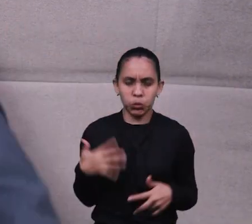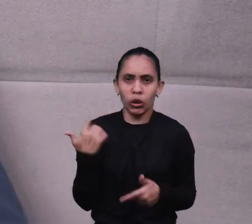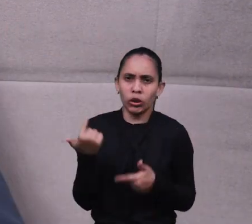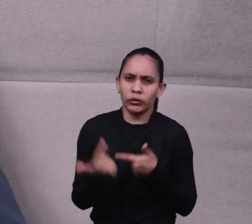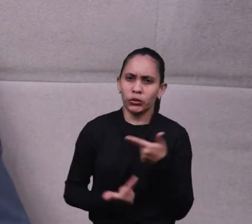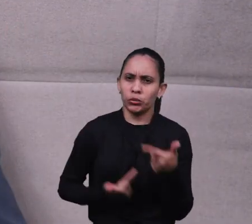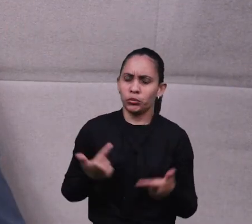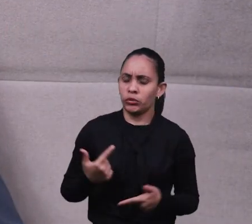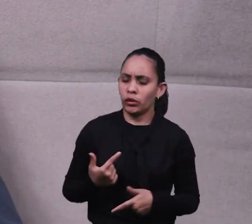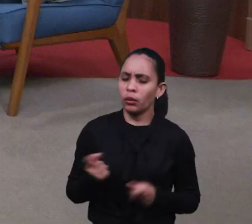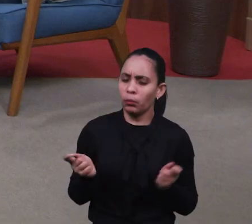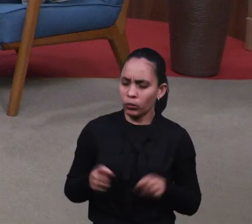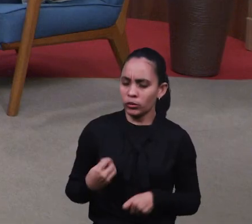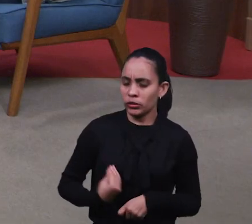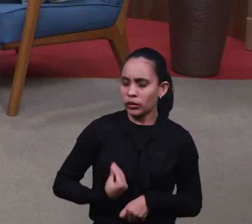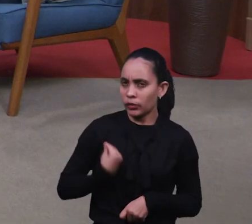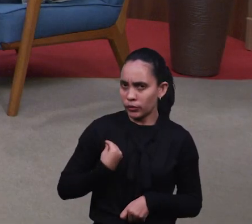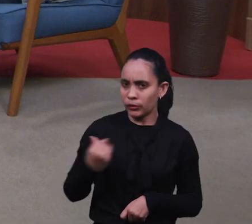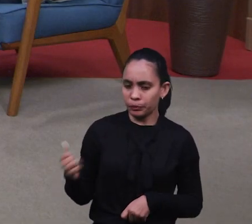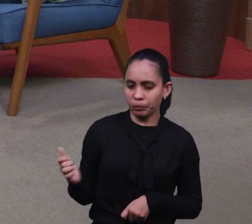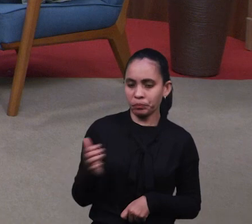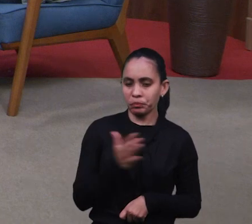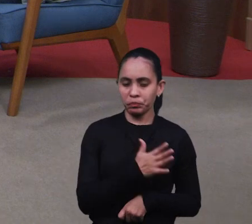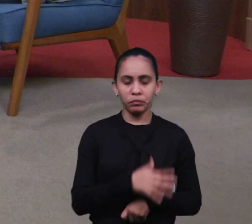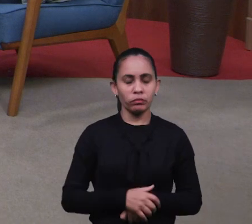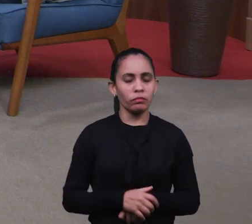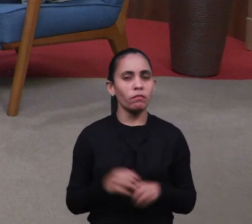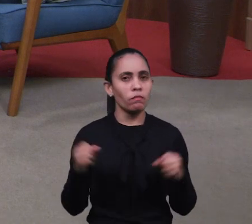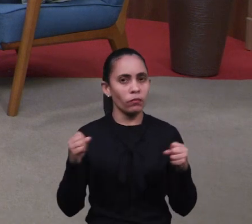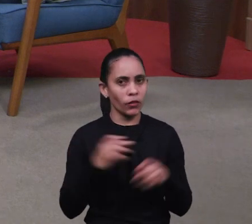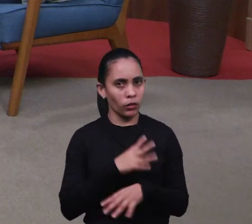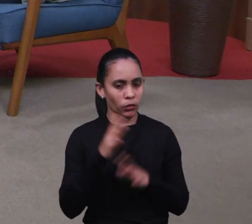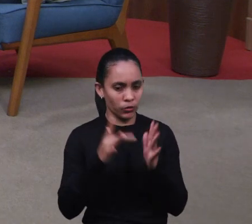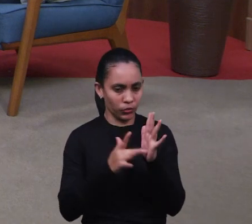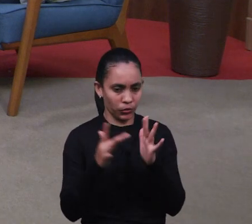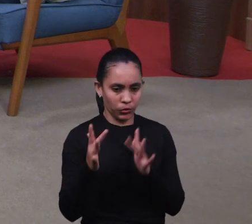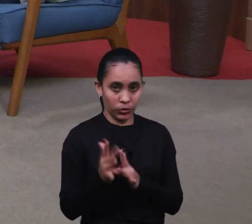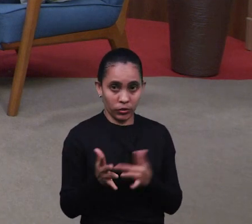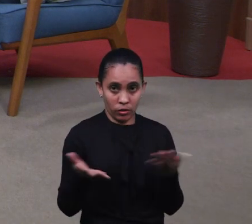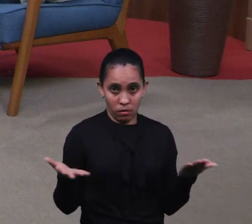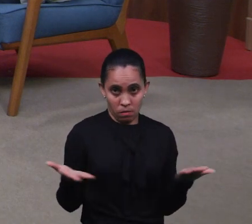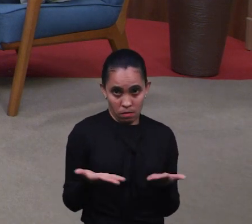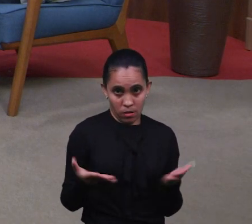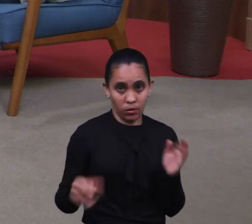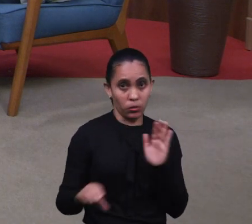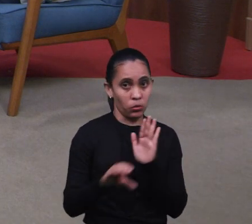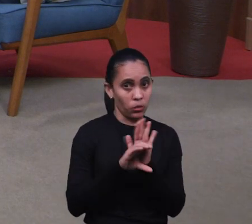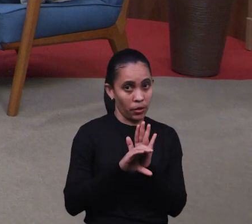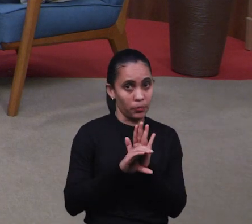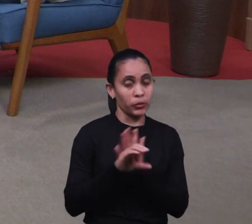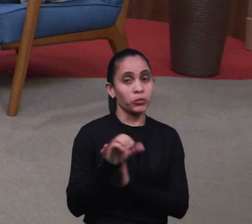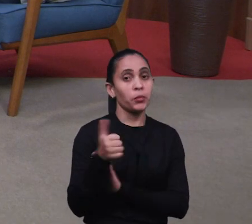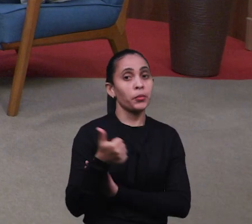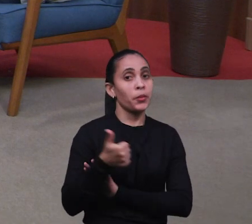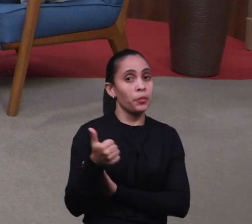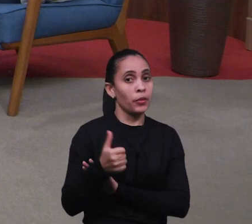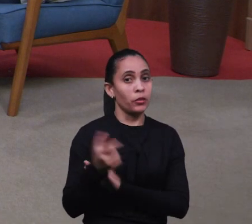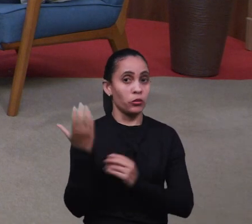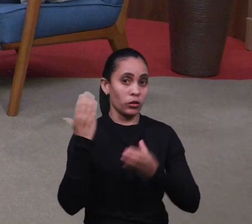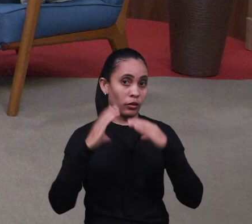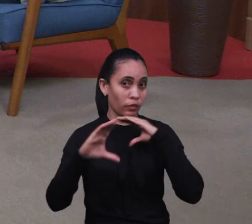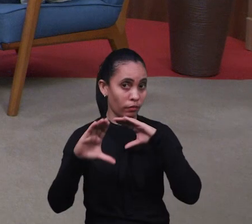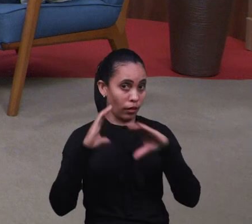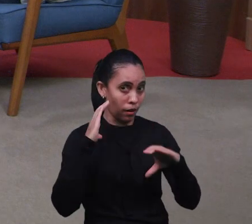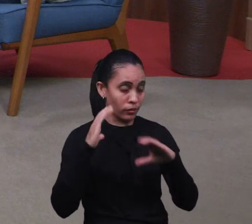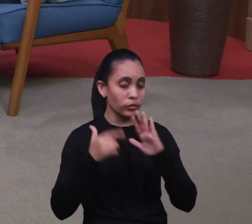esteja vivendo. Amém. Glória a Jesus. Bom, no primeiro capítulo de Cantares, e aqui eu